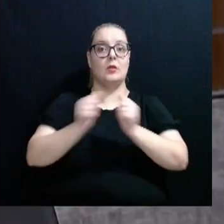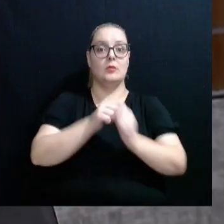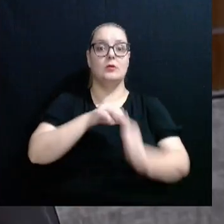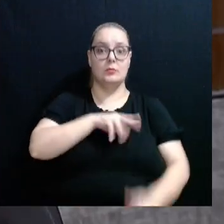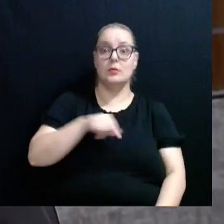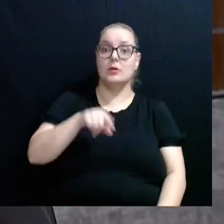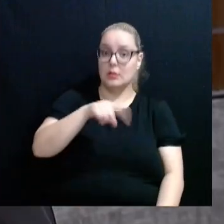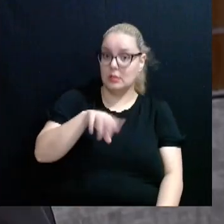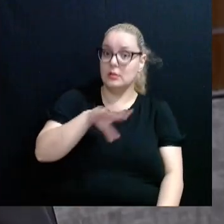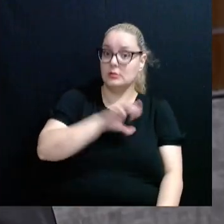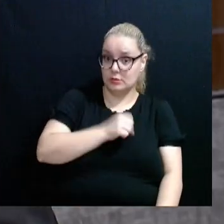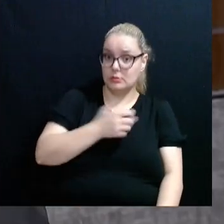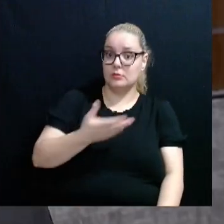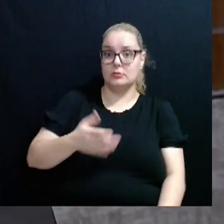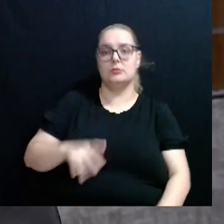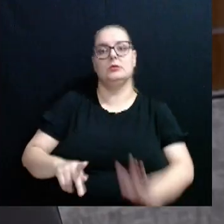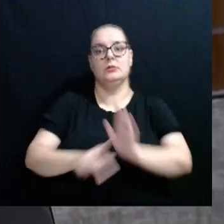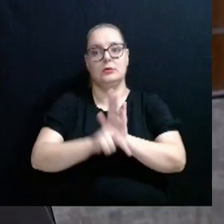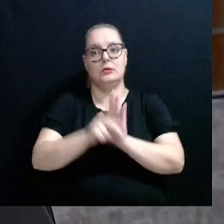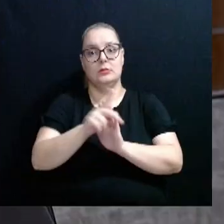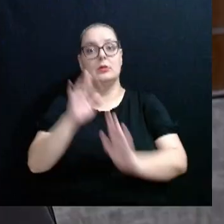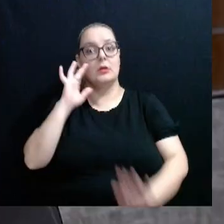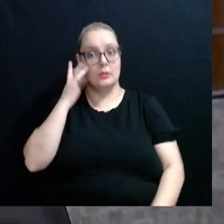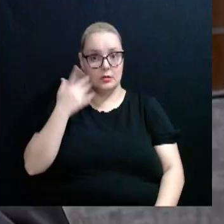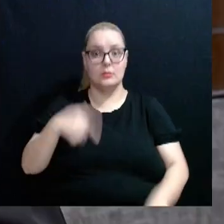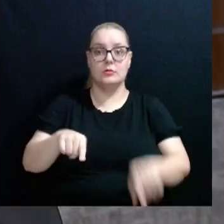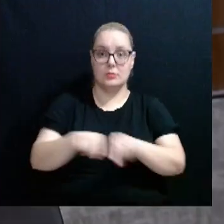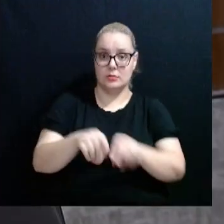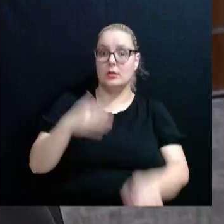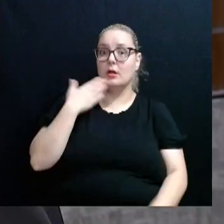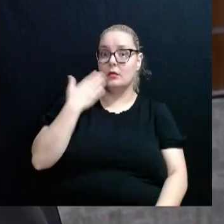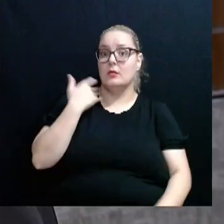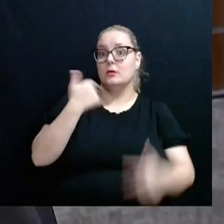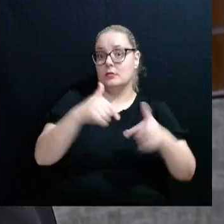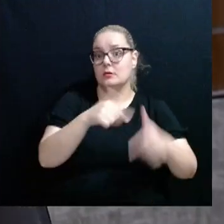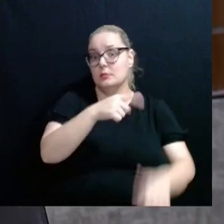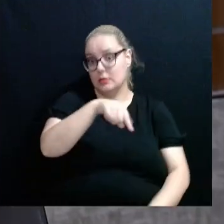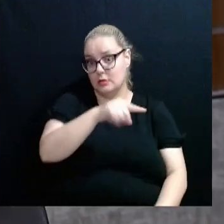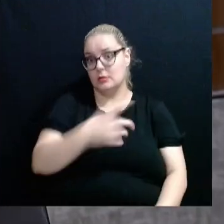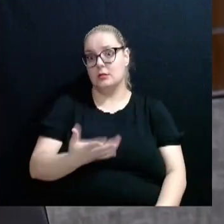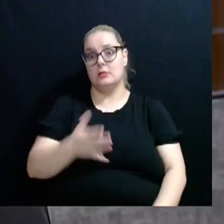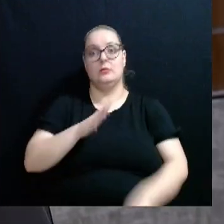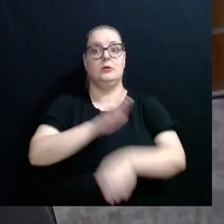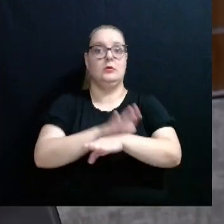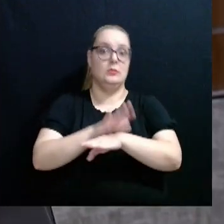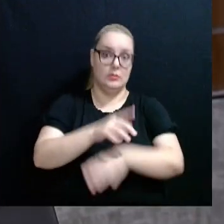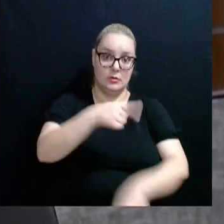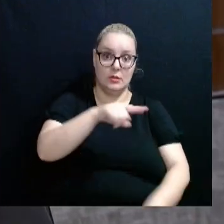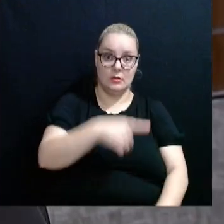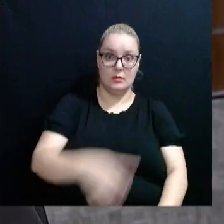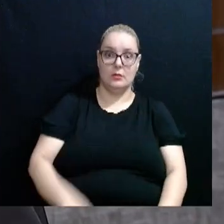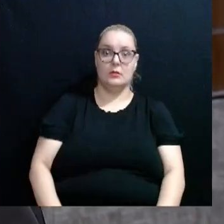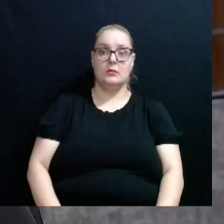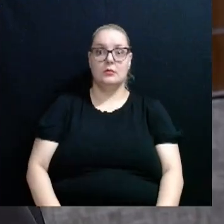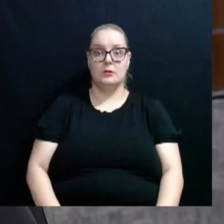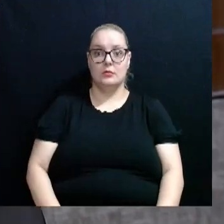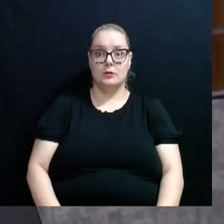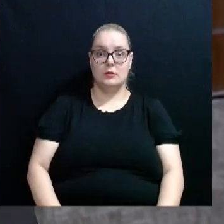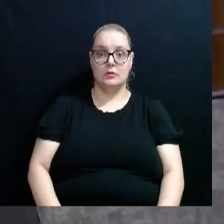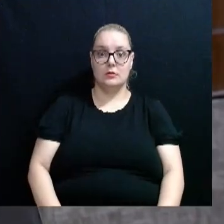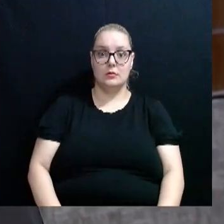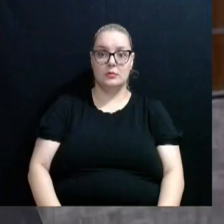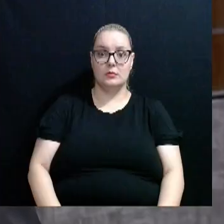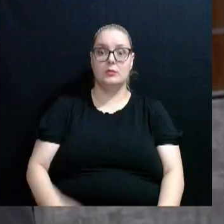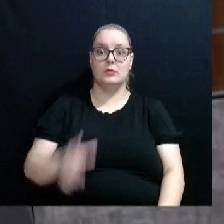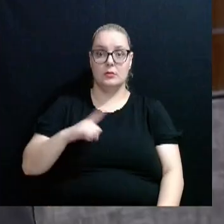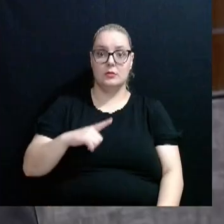desse projeto, que eles acham que também vai facilitar para eles, vai ajudar muito eles. Eu tenho certeza que só